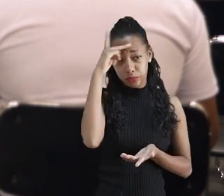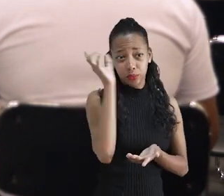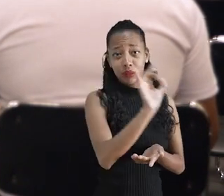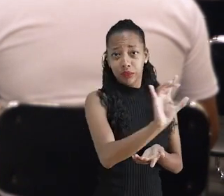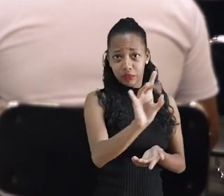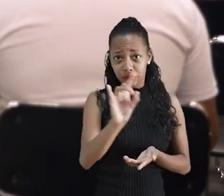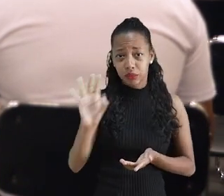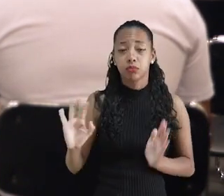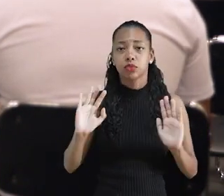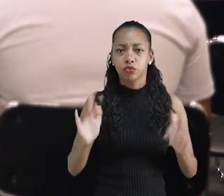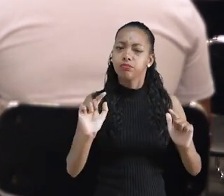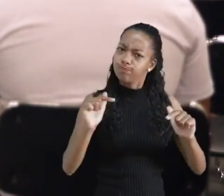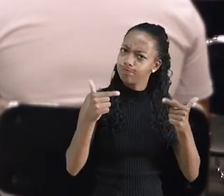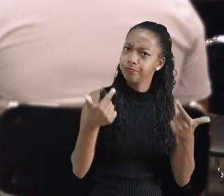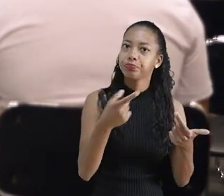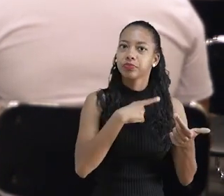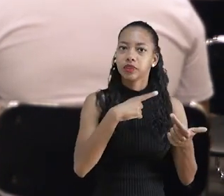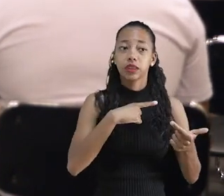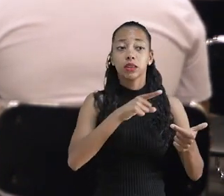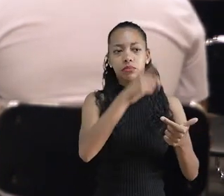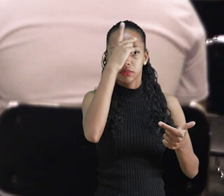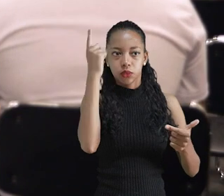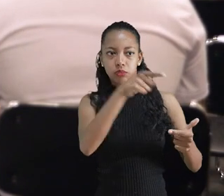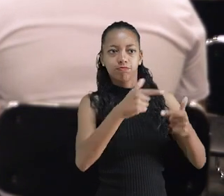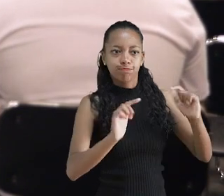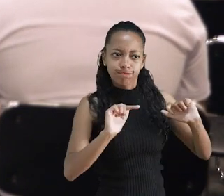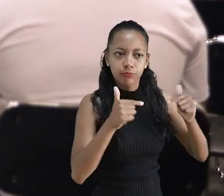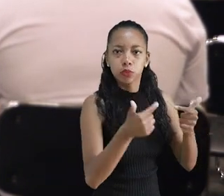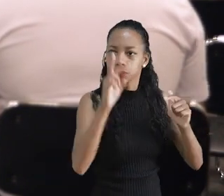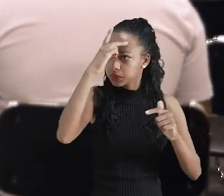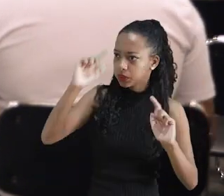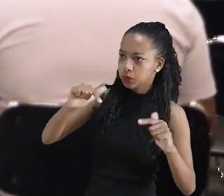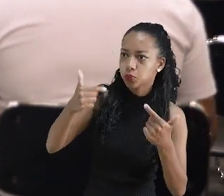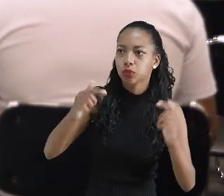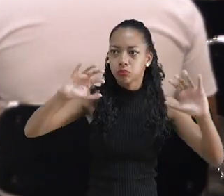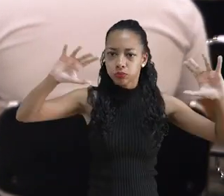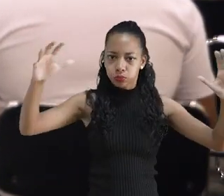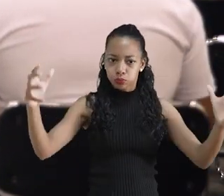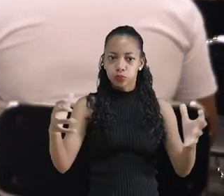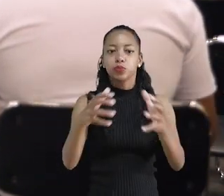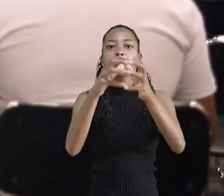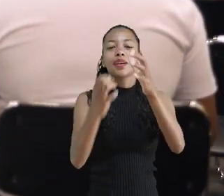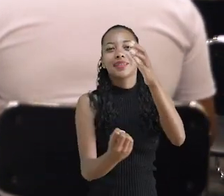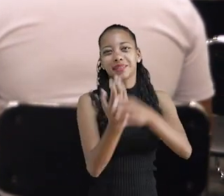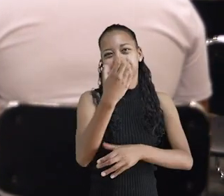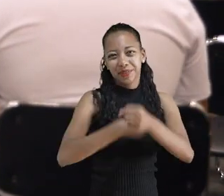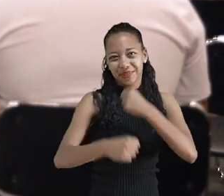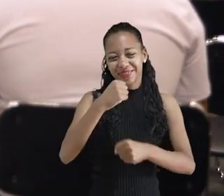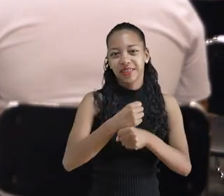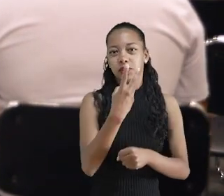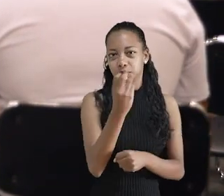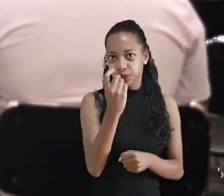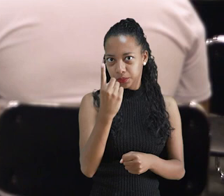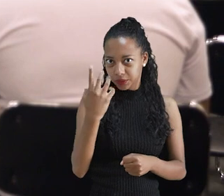alguma coisa dentro dos movimentos sociais e juntou essa inquietação né individual ali de cada um para fazer algo coletivo então desde